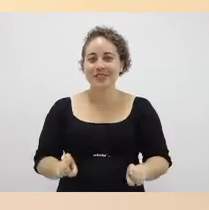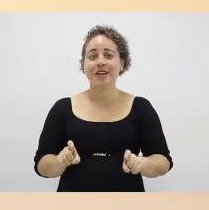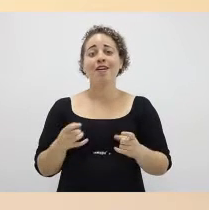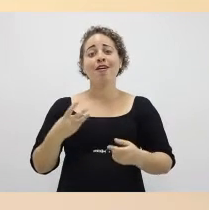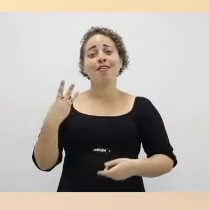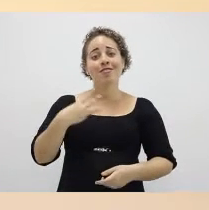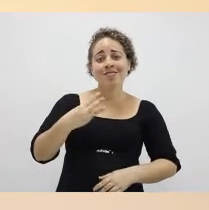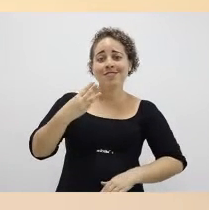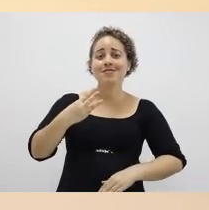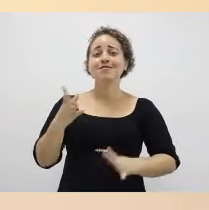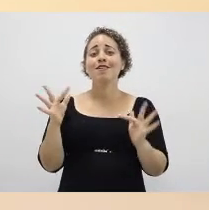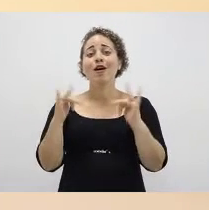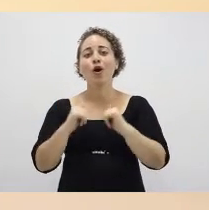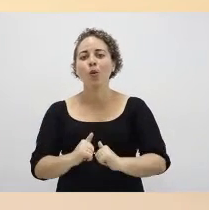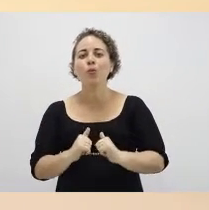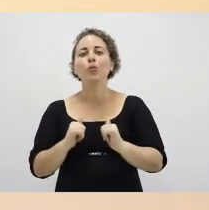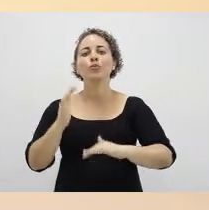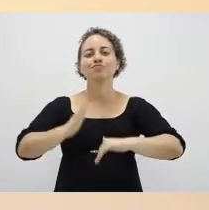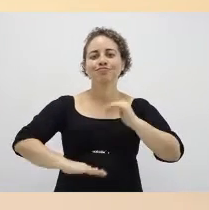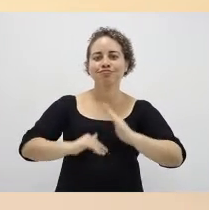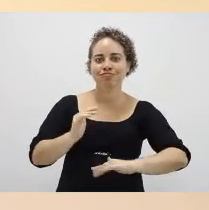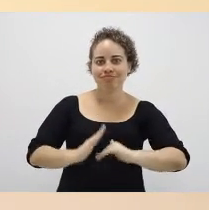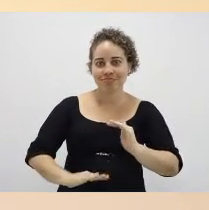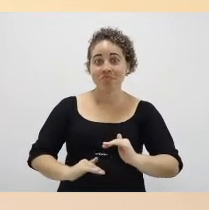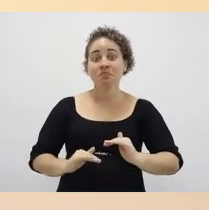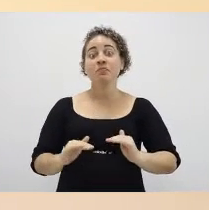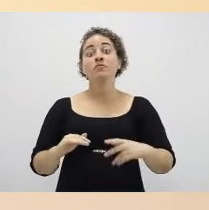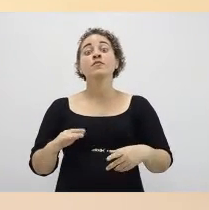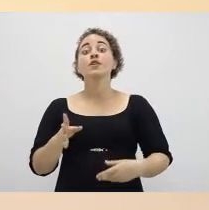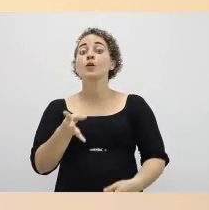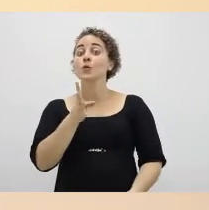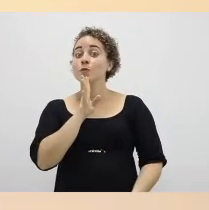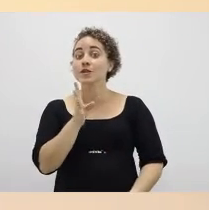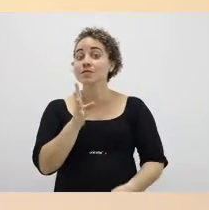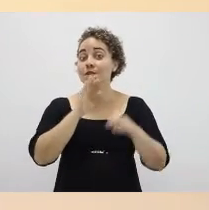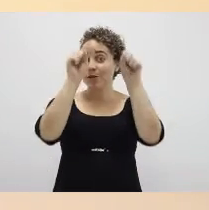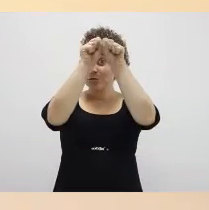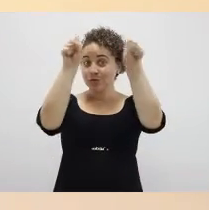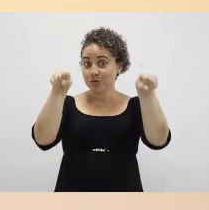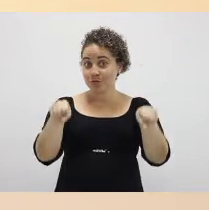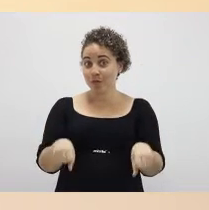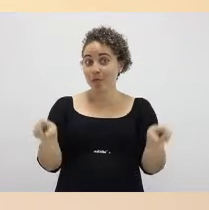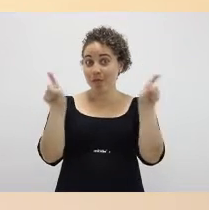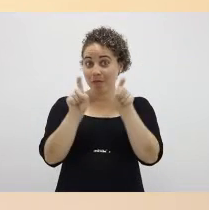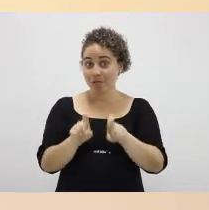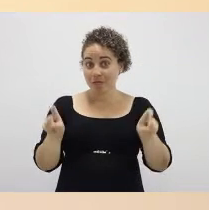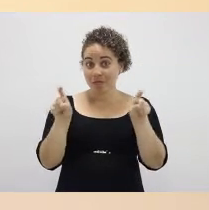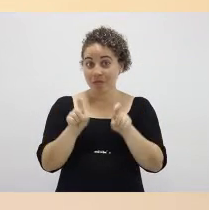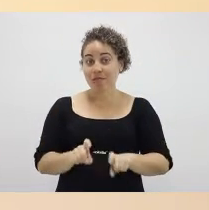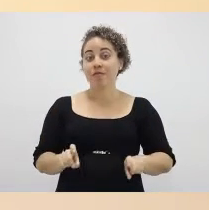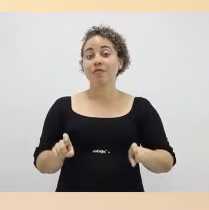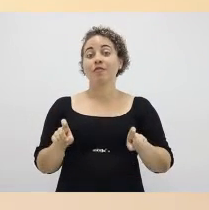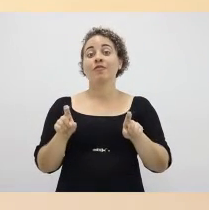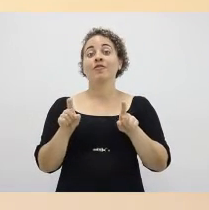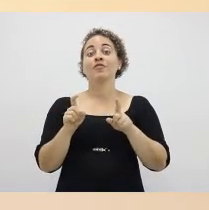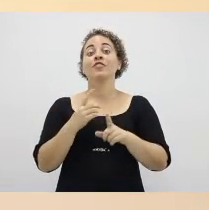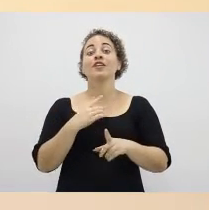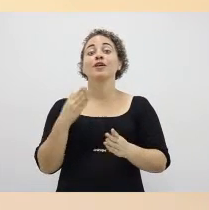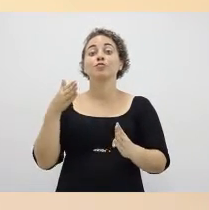e última competência, que é conhecer os sistemas de informações voltados